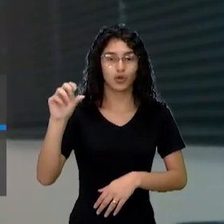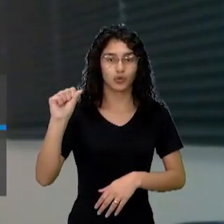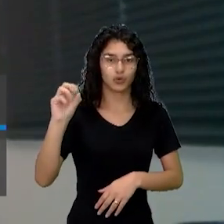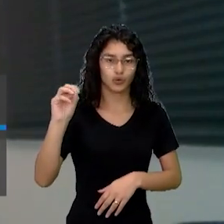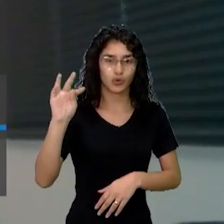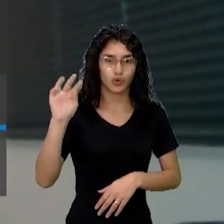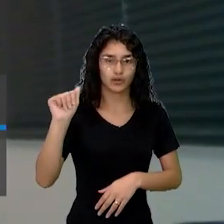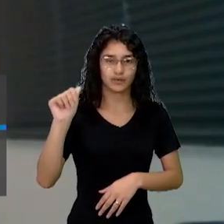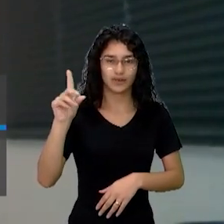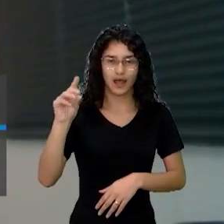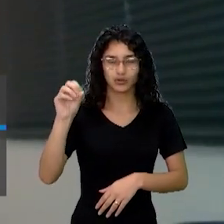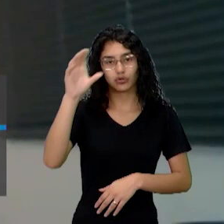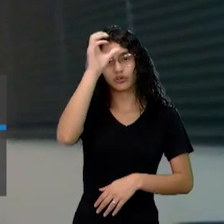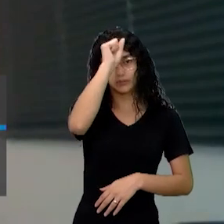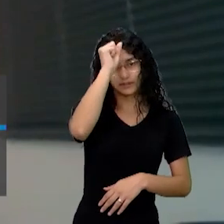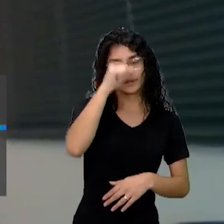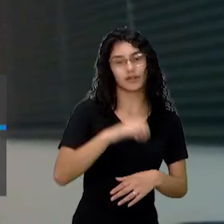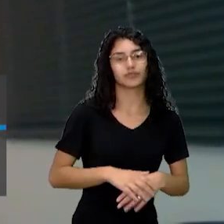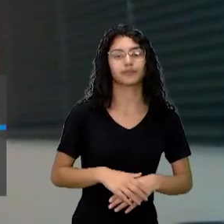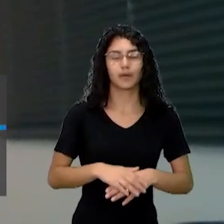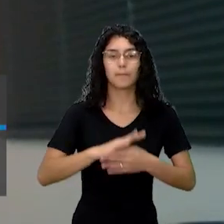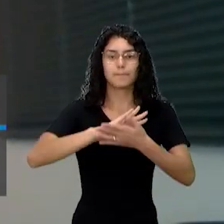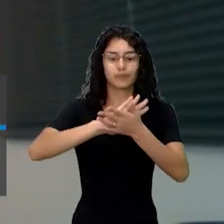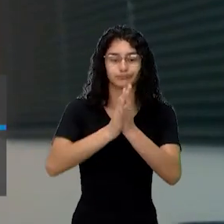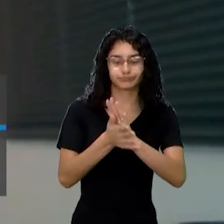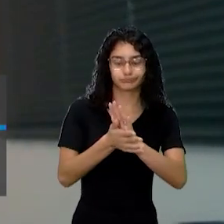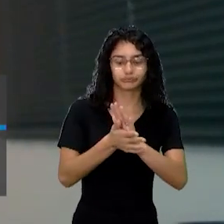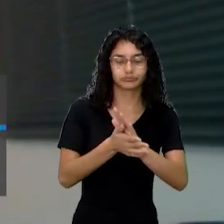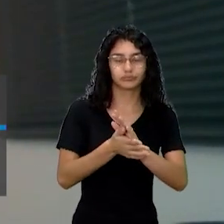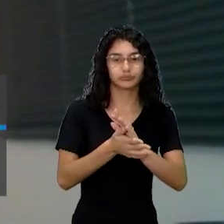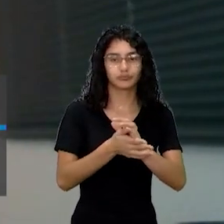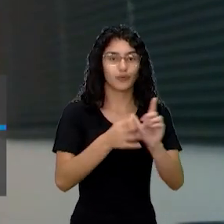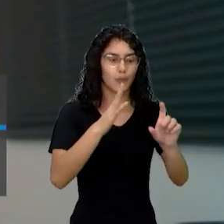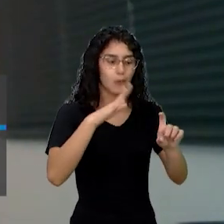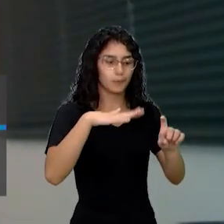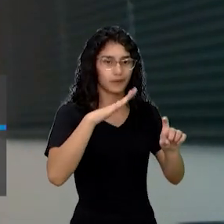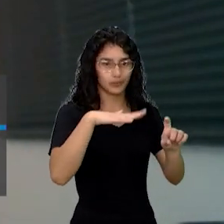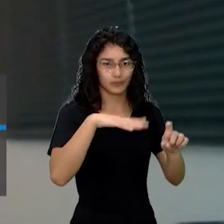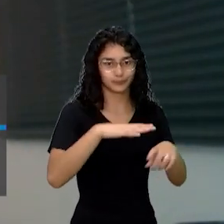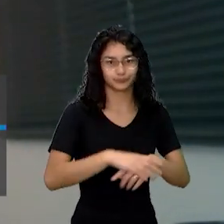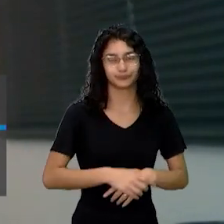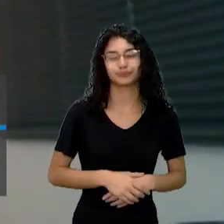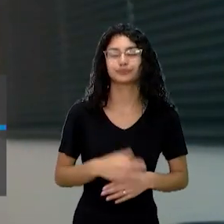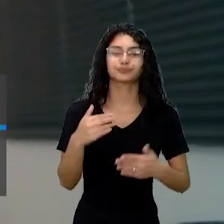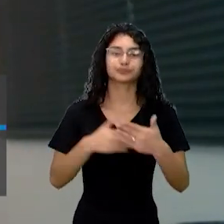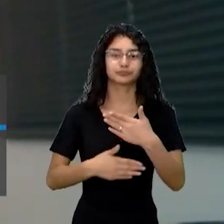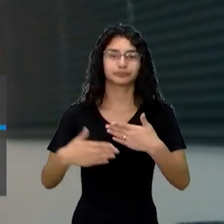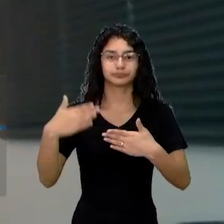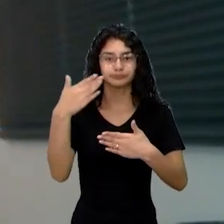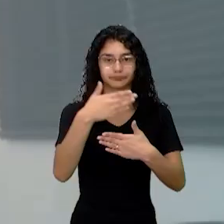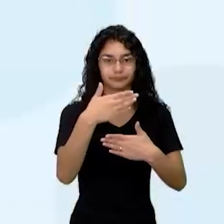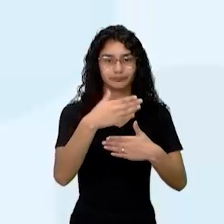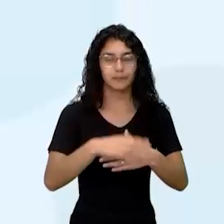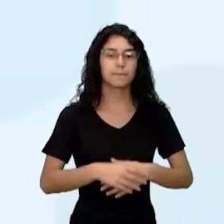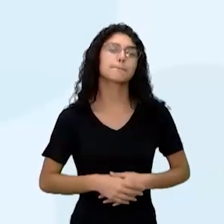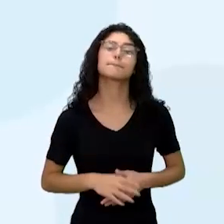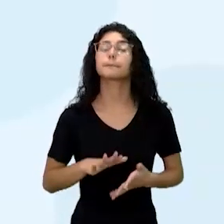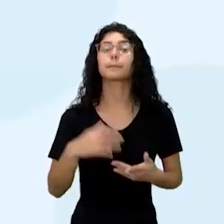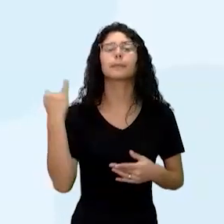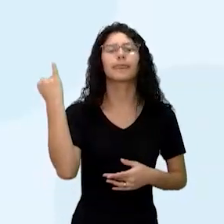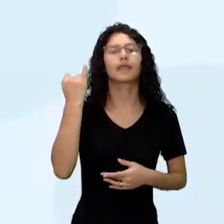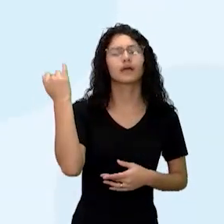primeiro slide, para a gente quebrar esse mito de que o superdotado tem que ser bom em tudo. Pode passar o slide. E é